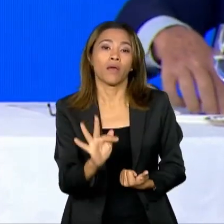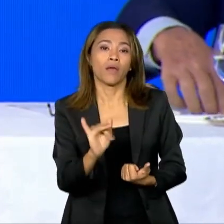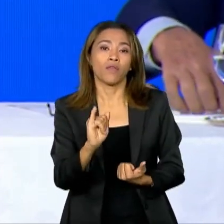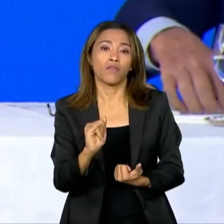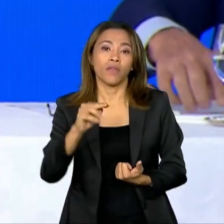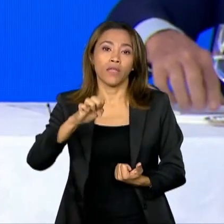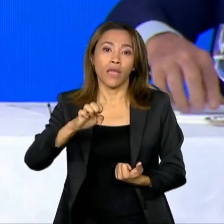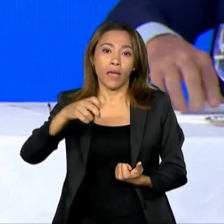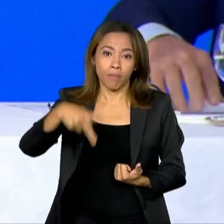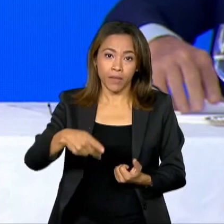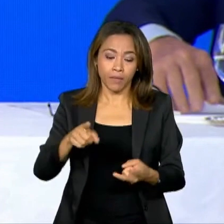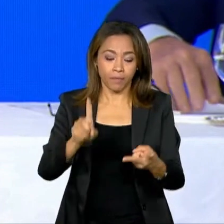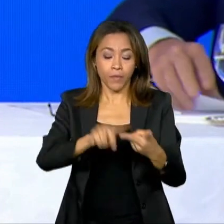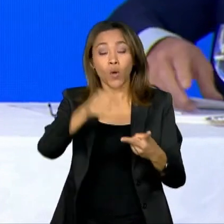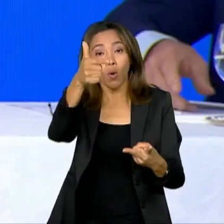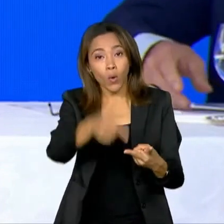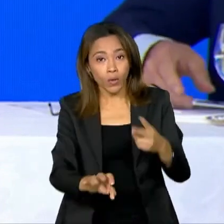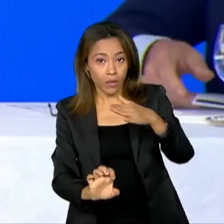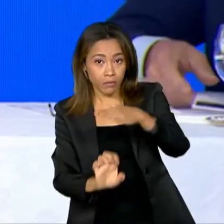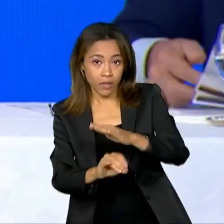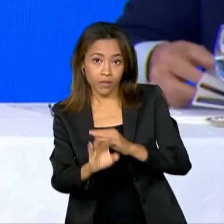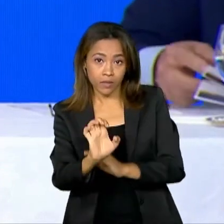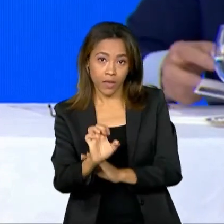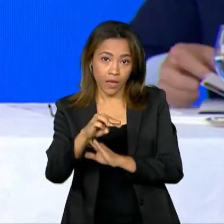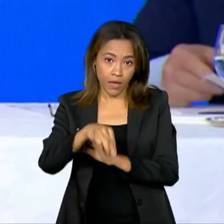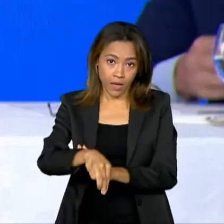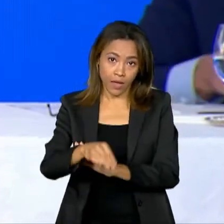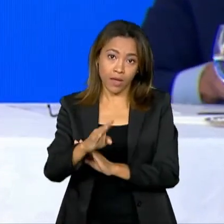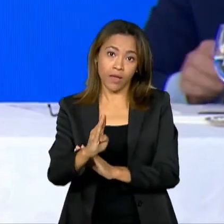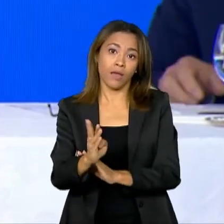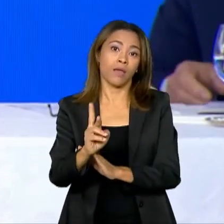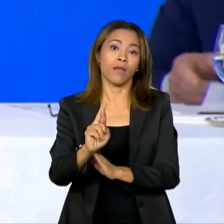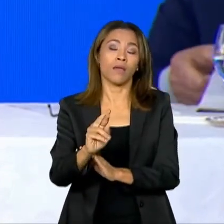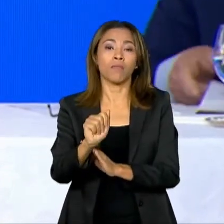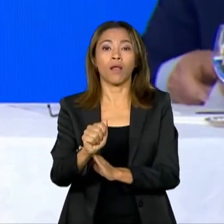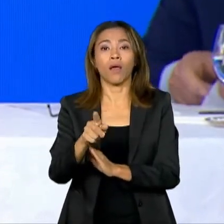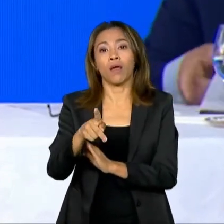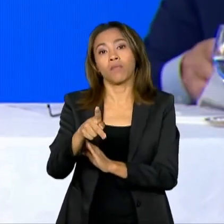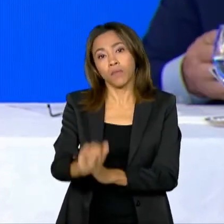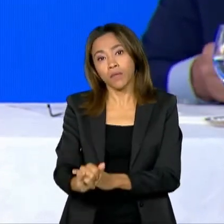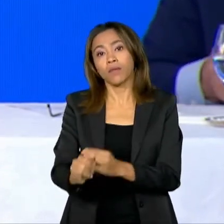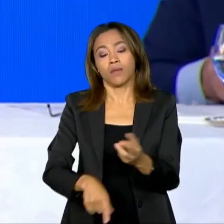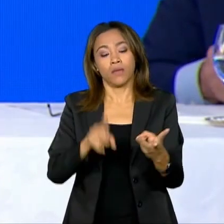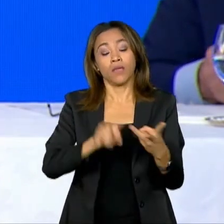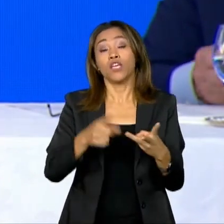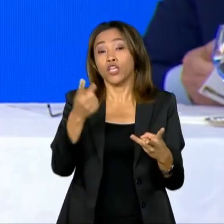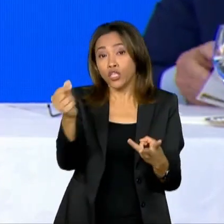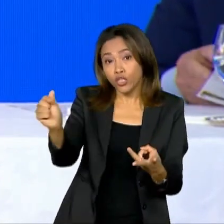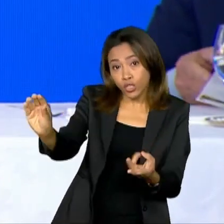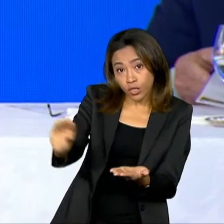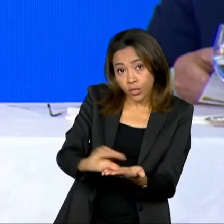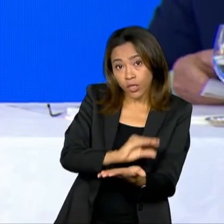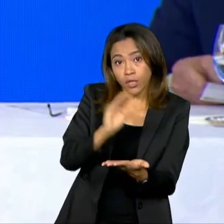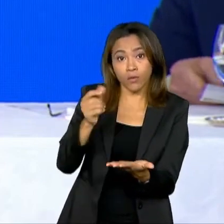Embrapi, também importantíssima, além dos recursos do BNDES.